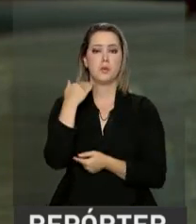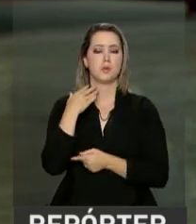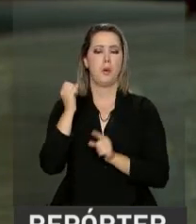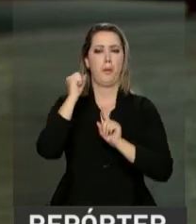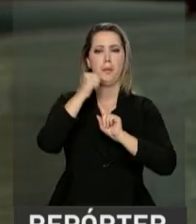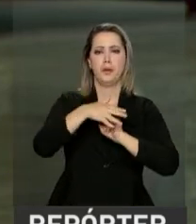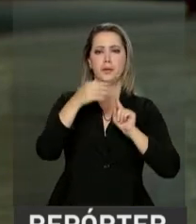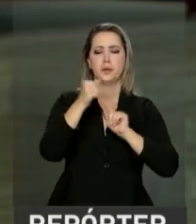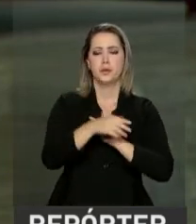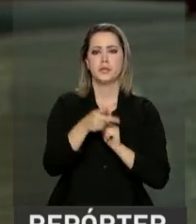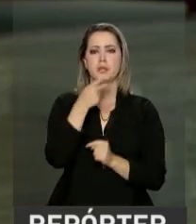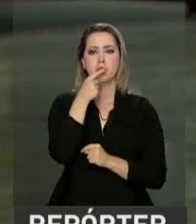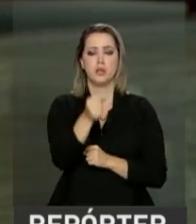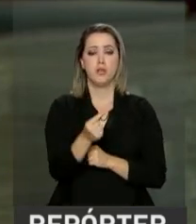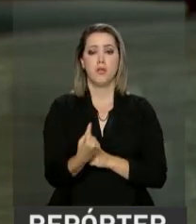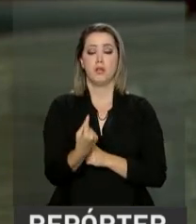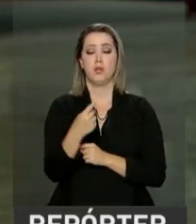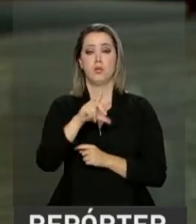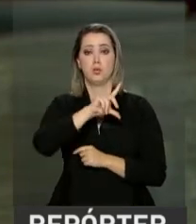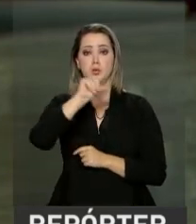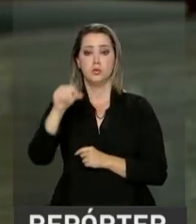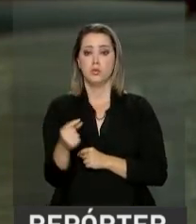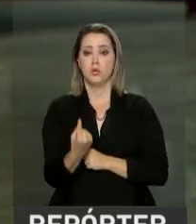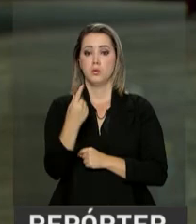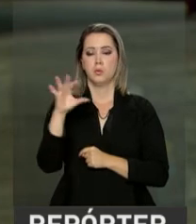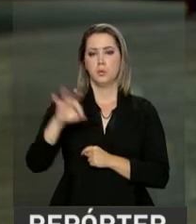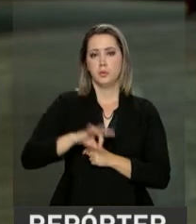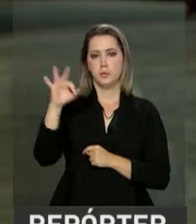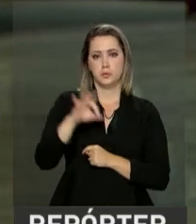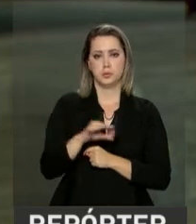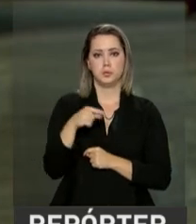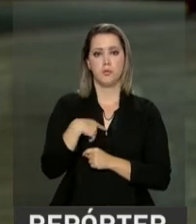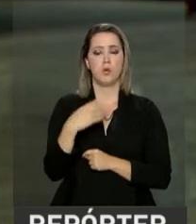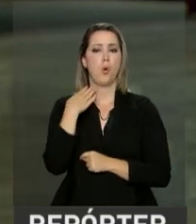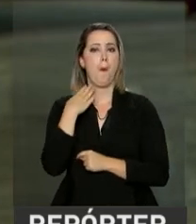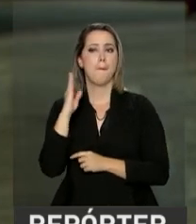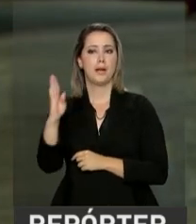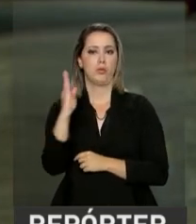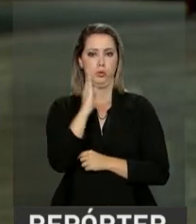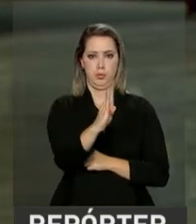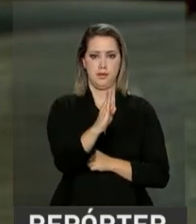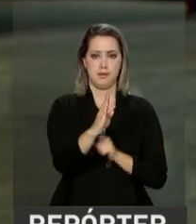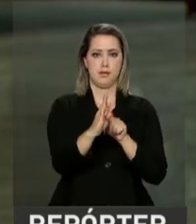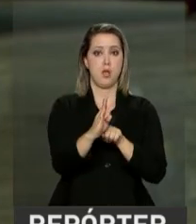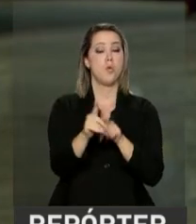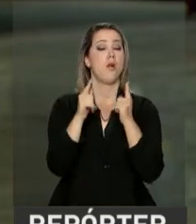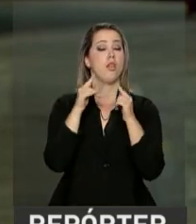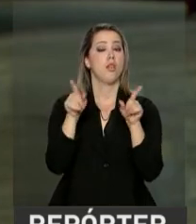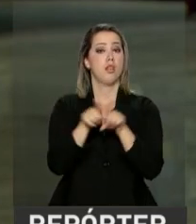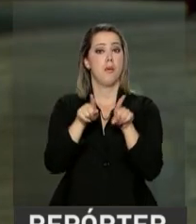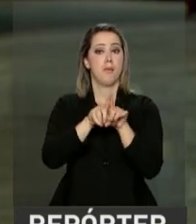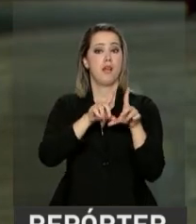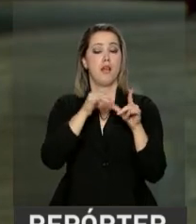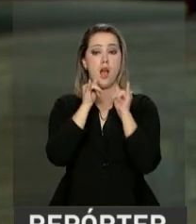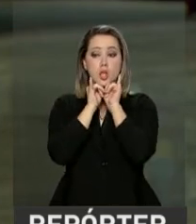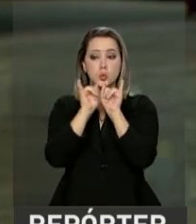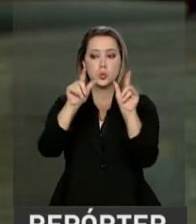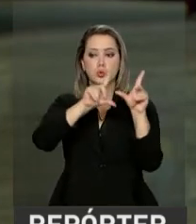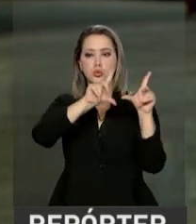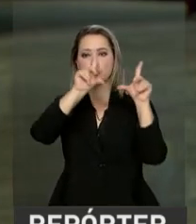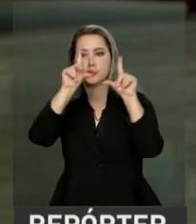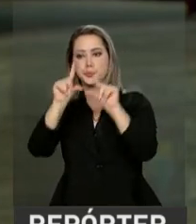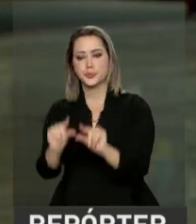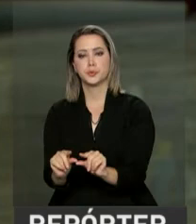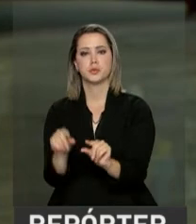anunciou essa redução de um ponto percentual na Selic, o Banco do Brasil também anunciou redução nas